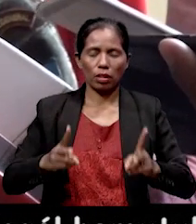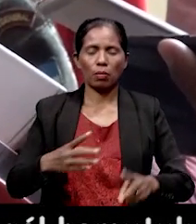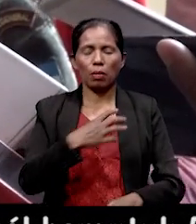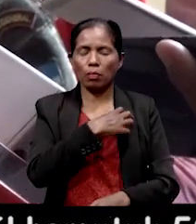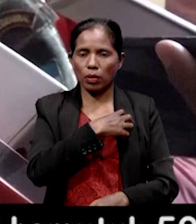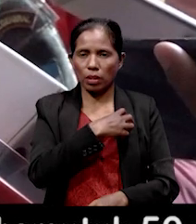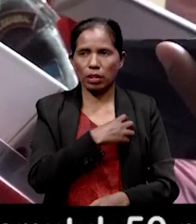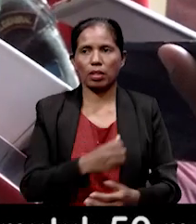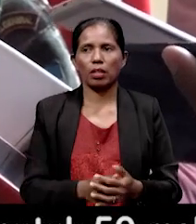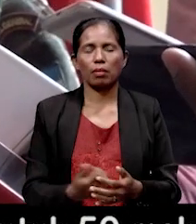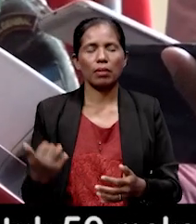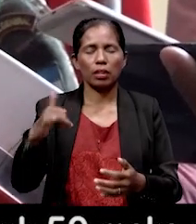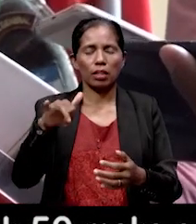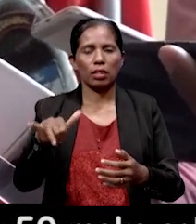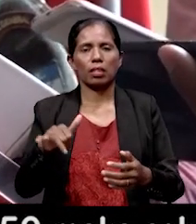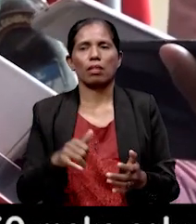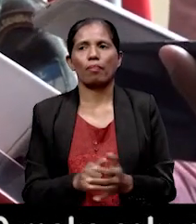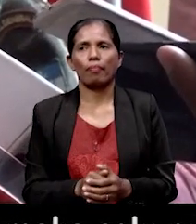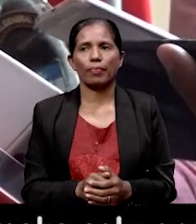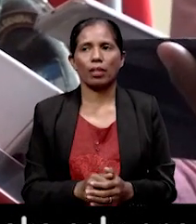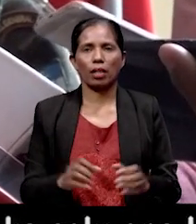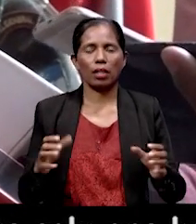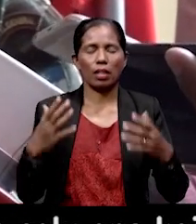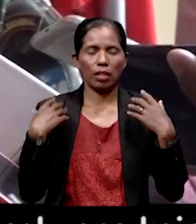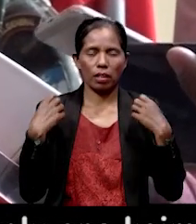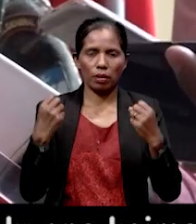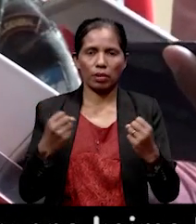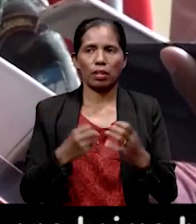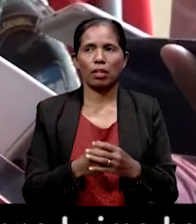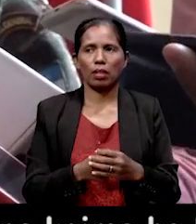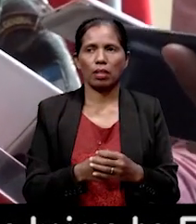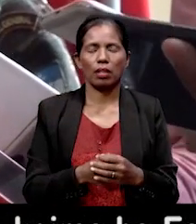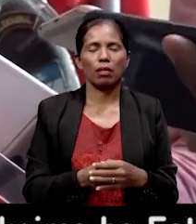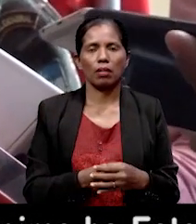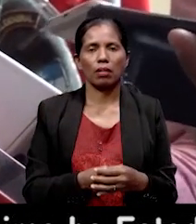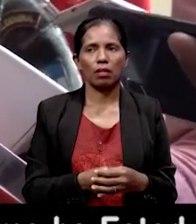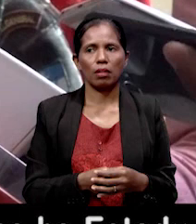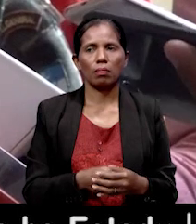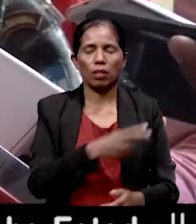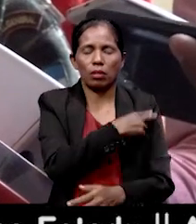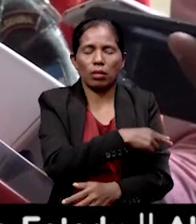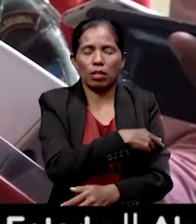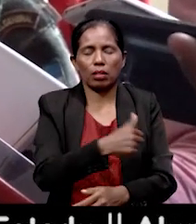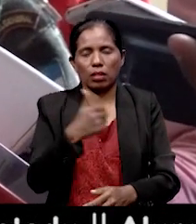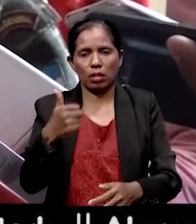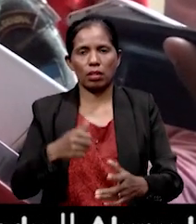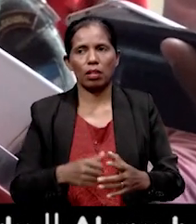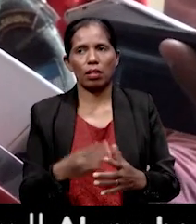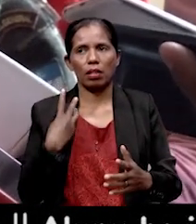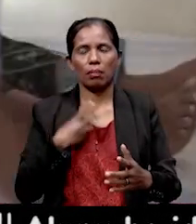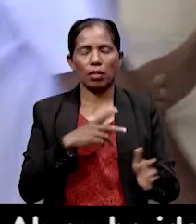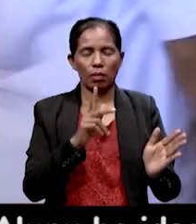polícia. Pa sira ne pe ke la ekibit ba hospital se selgo ne ida ne ma kami ni